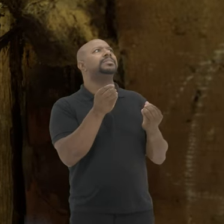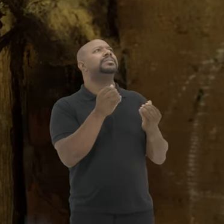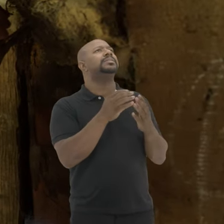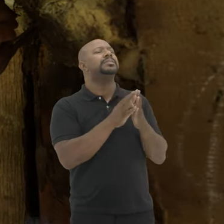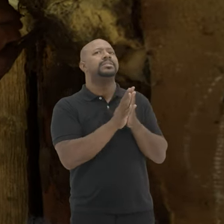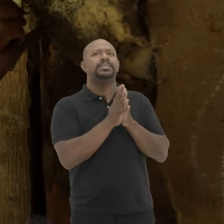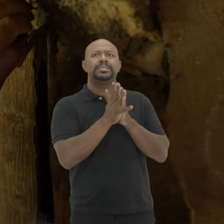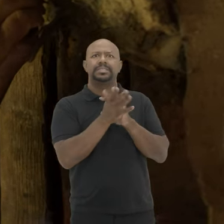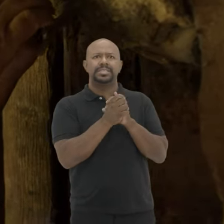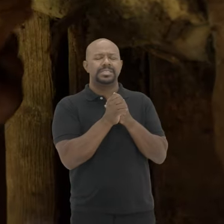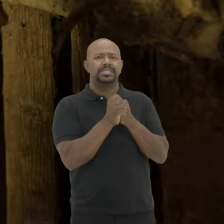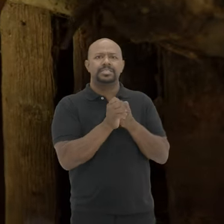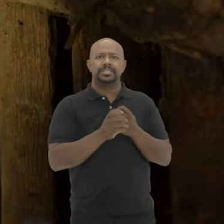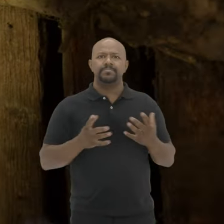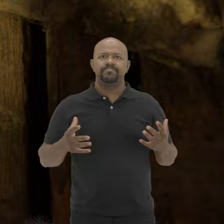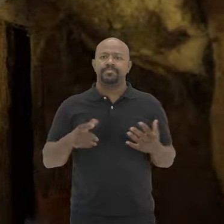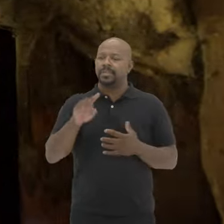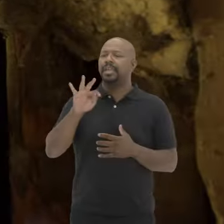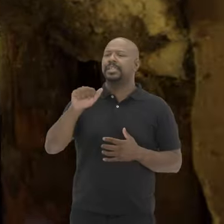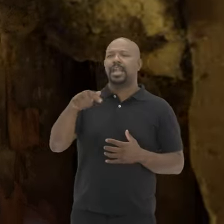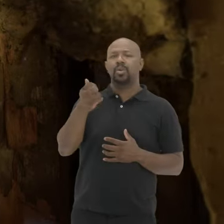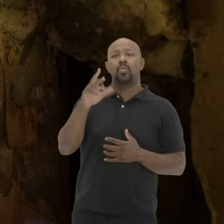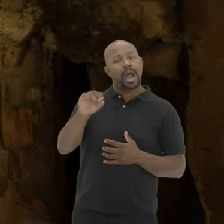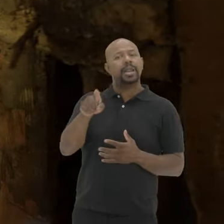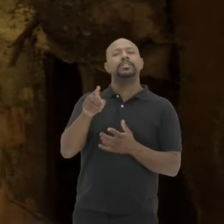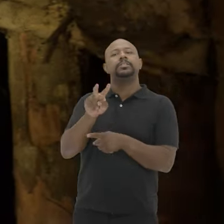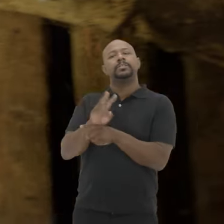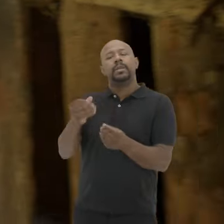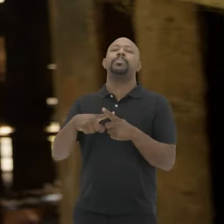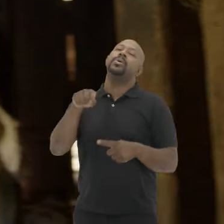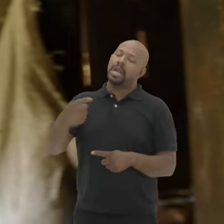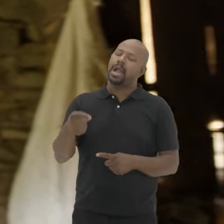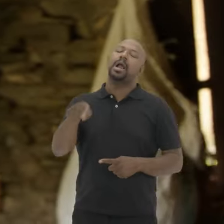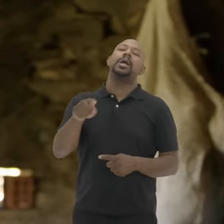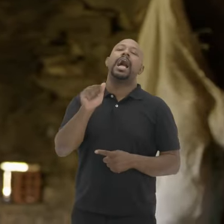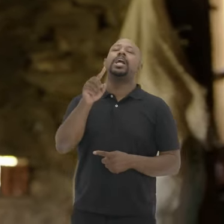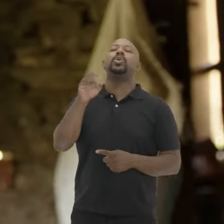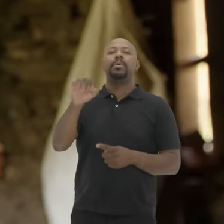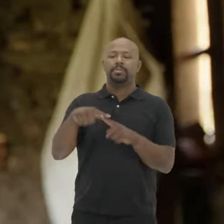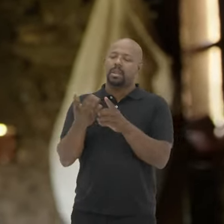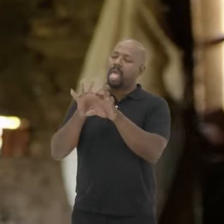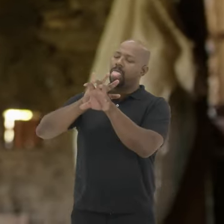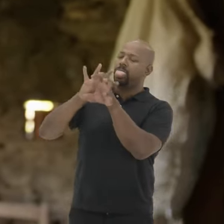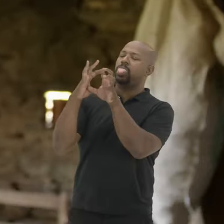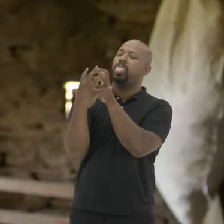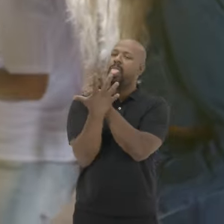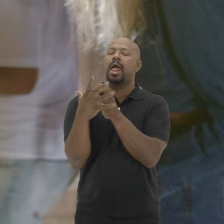João Tira uma foto da parede e a Taquara tá conservada por causa do Adobe é isso que tá fazendo conservar